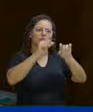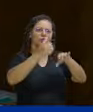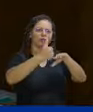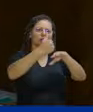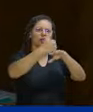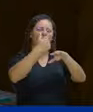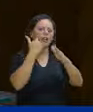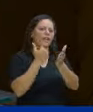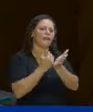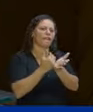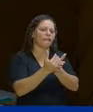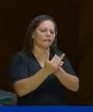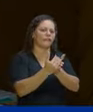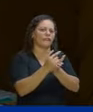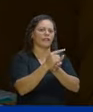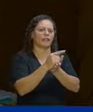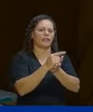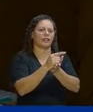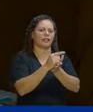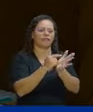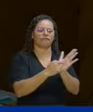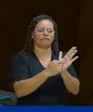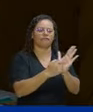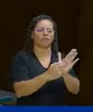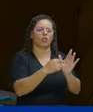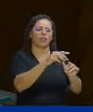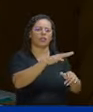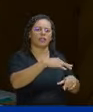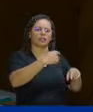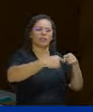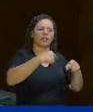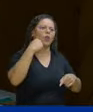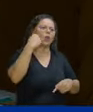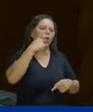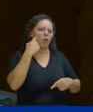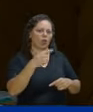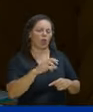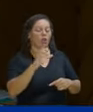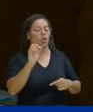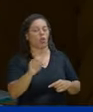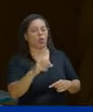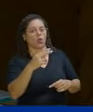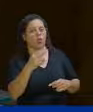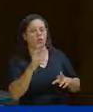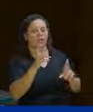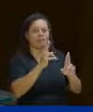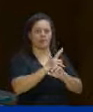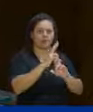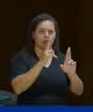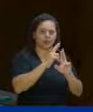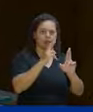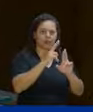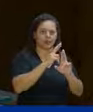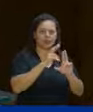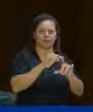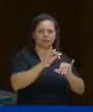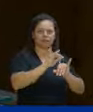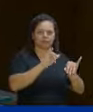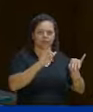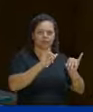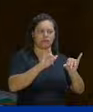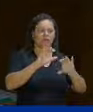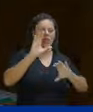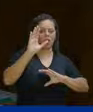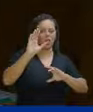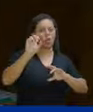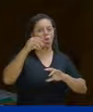de honorários decorrentes da prestação de serviços advocatícios e de contabilidade relacionados às campanhas eleitorais e em